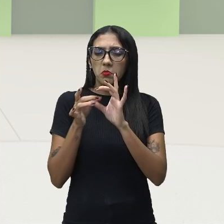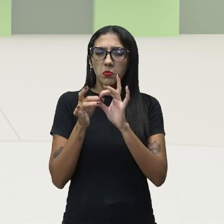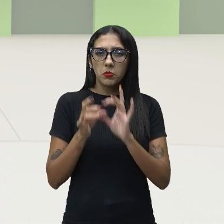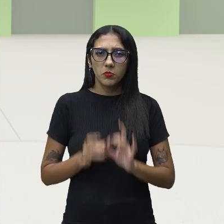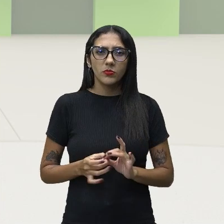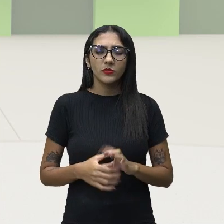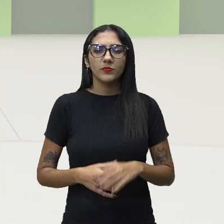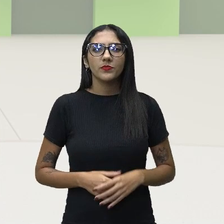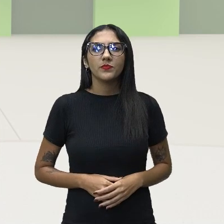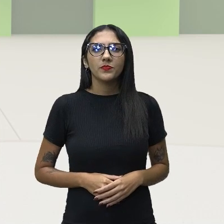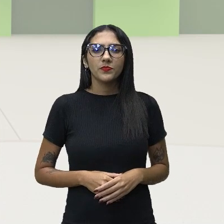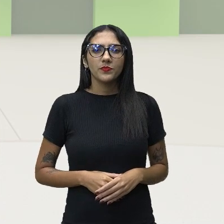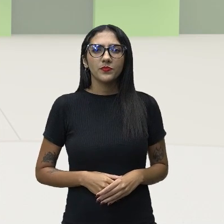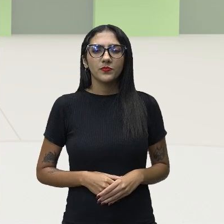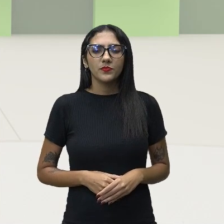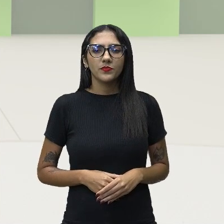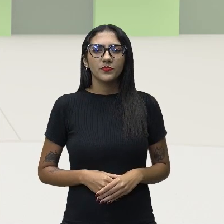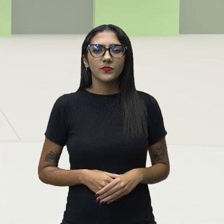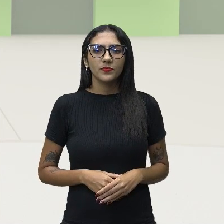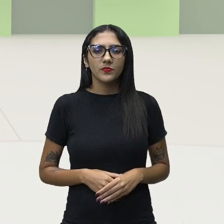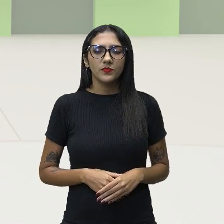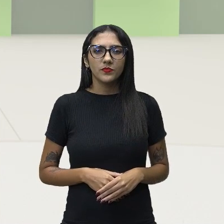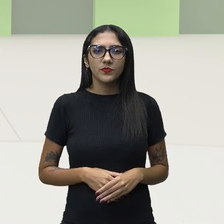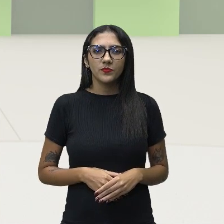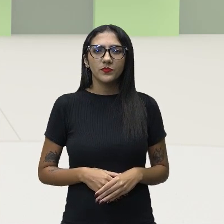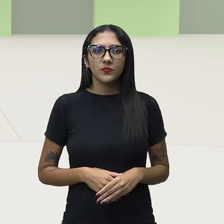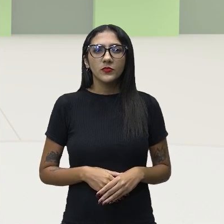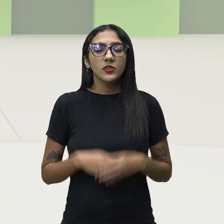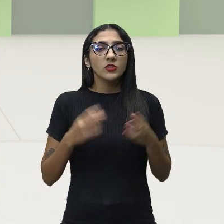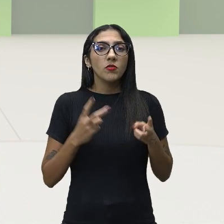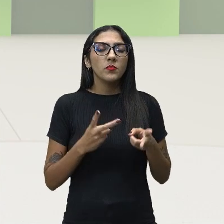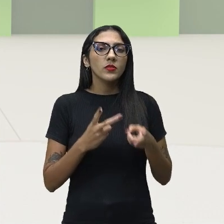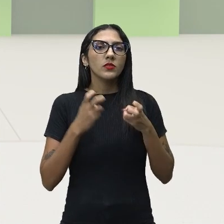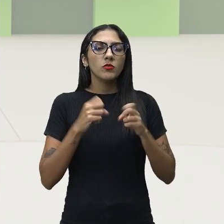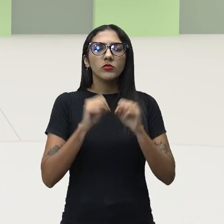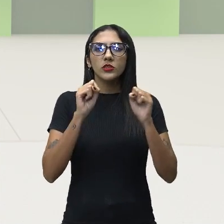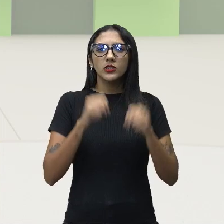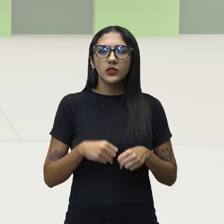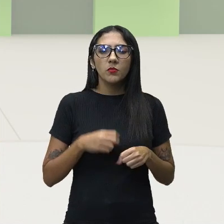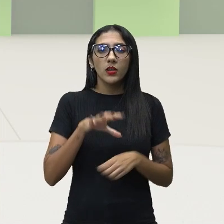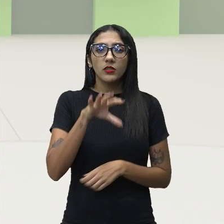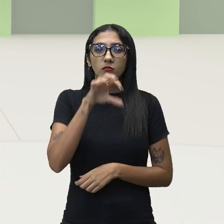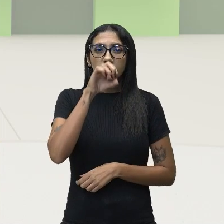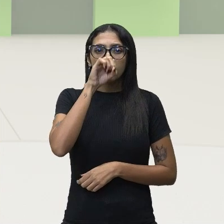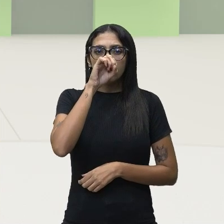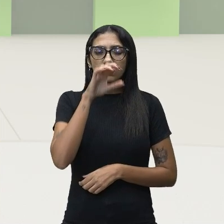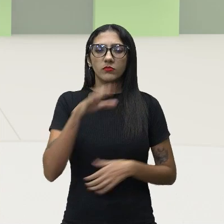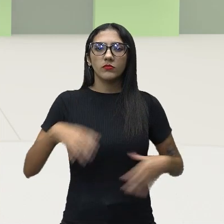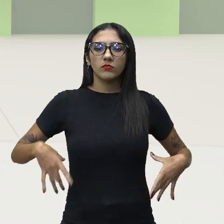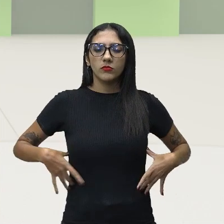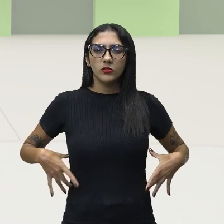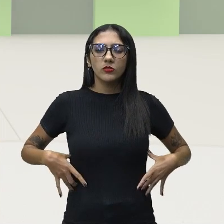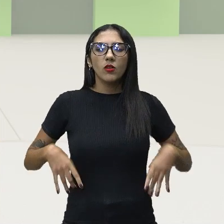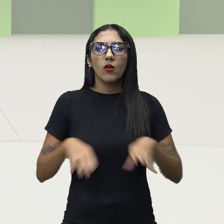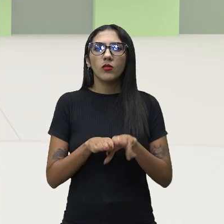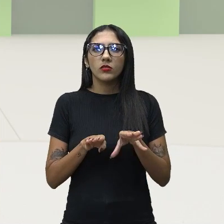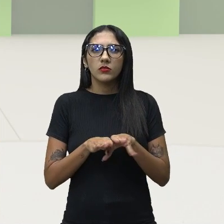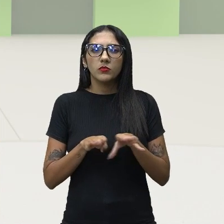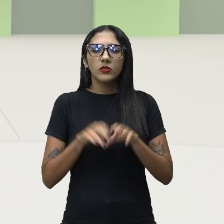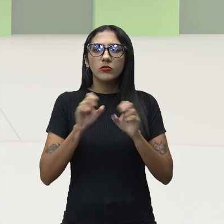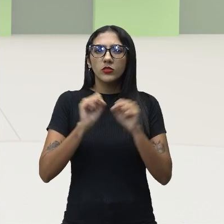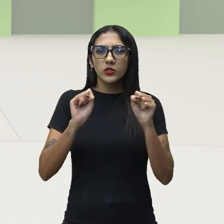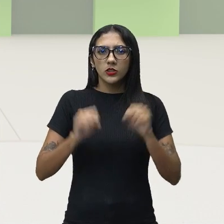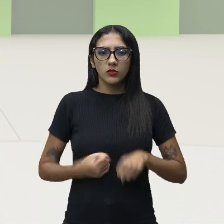tá certo? A gente vai observar aí que o nosso sistema respiratório, o nosso sistema digestório, né, e o nosso